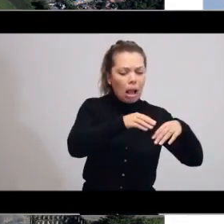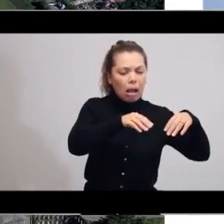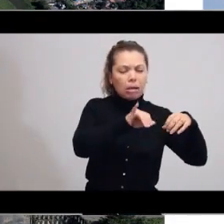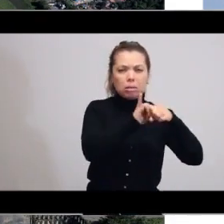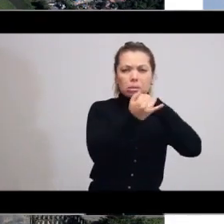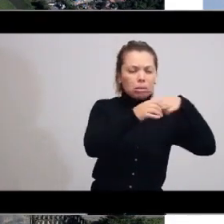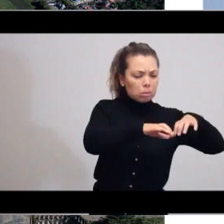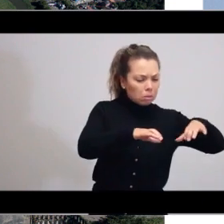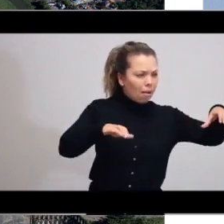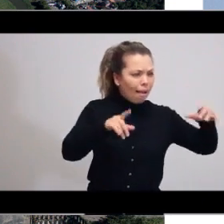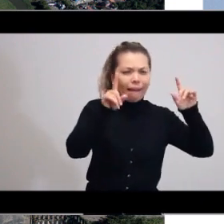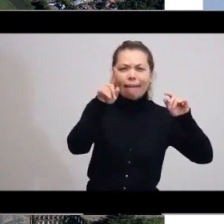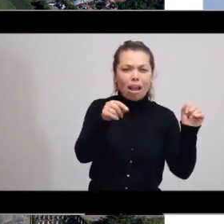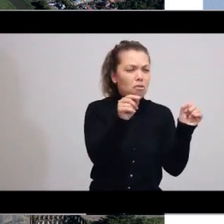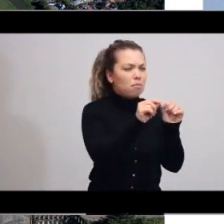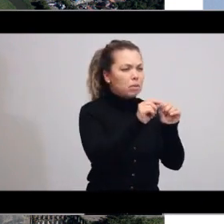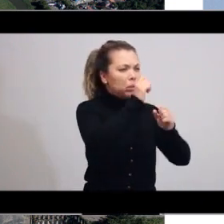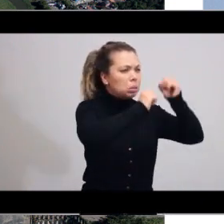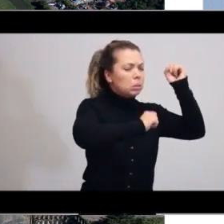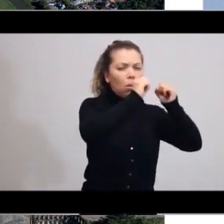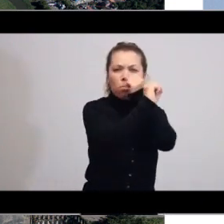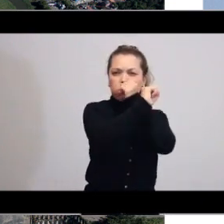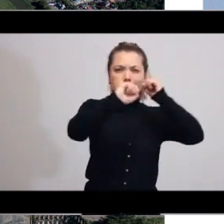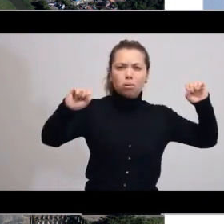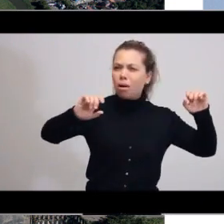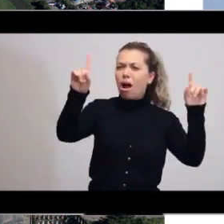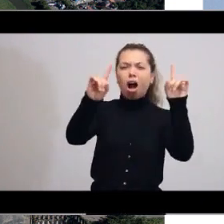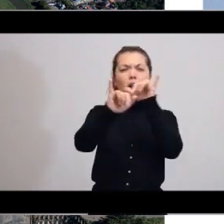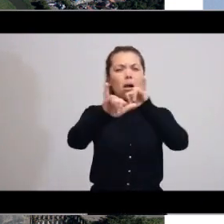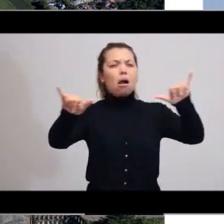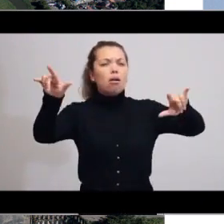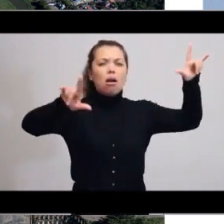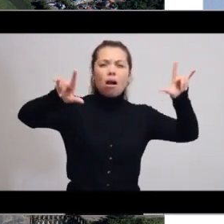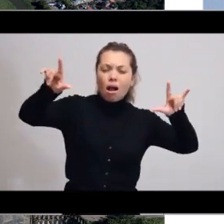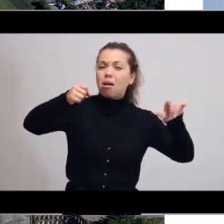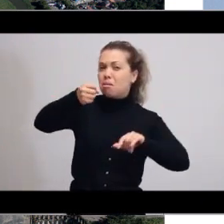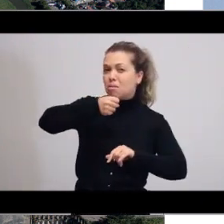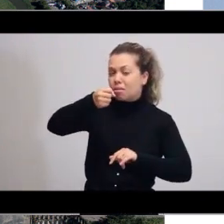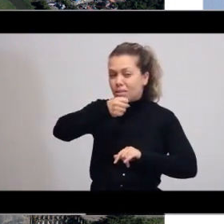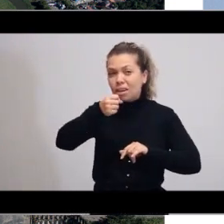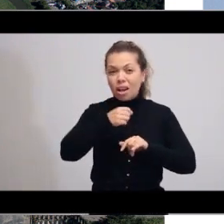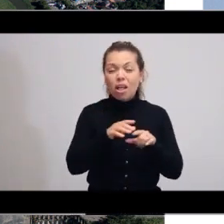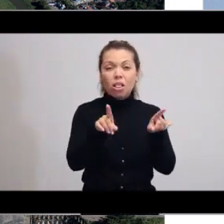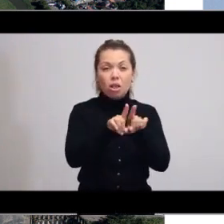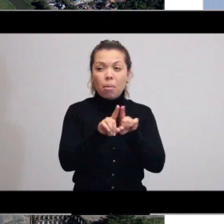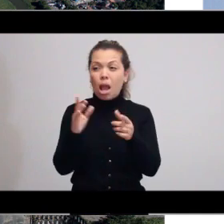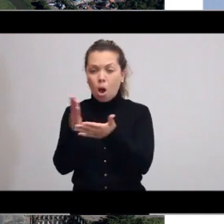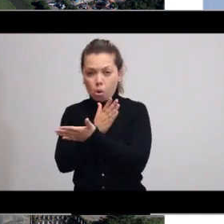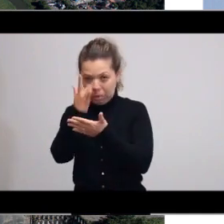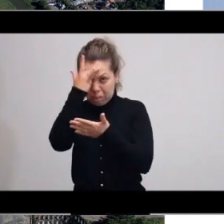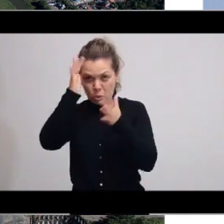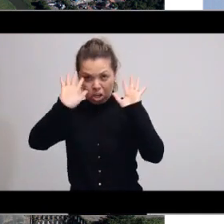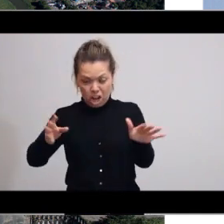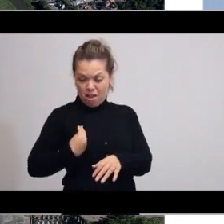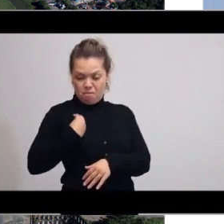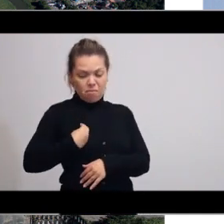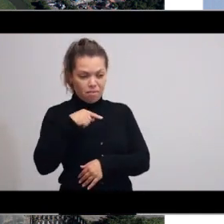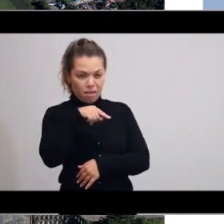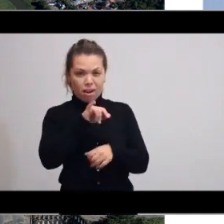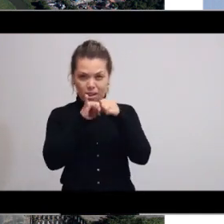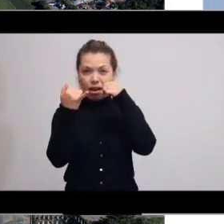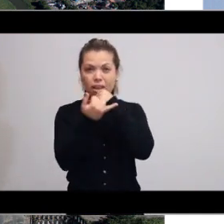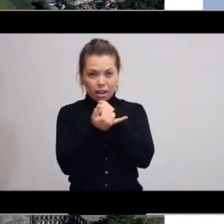imaginária que dividia o continente sul-americano. Contudo, nos idos de 1500, sua localização precisa se